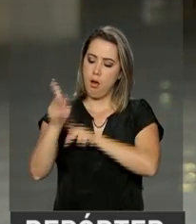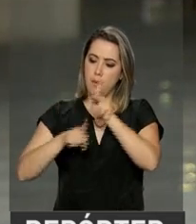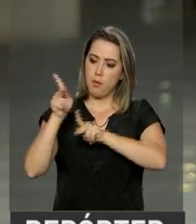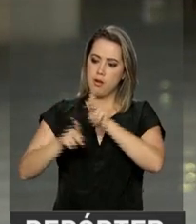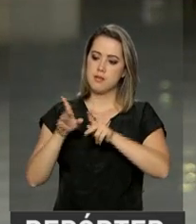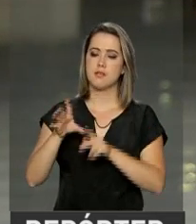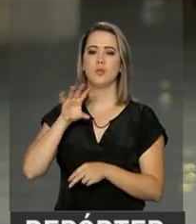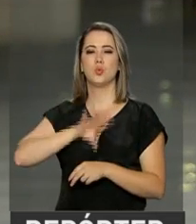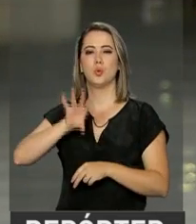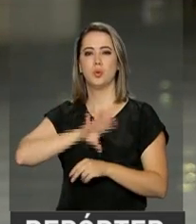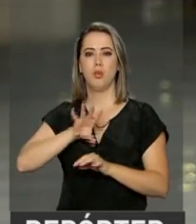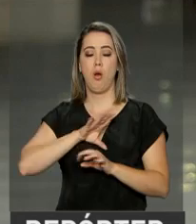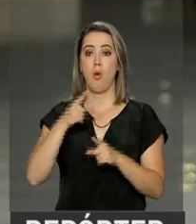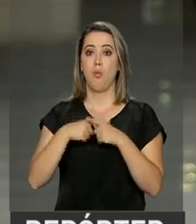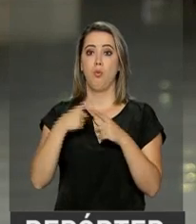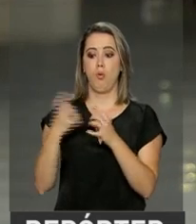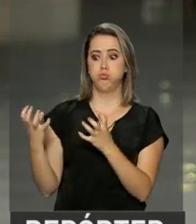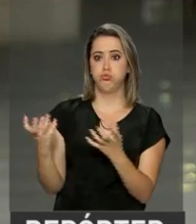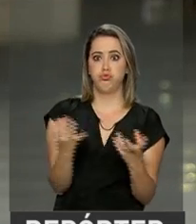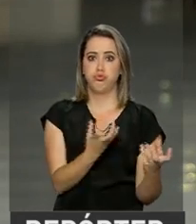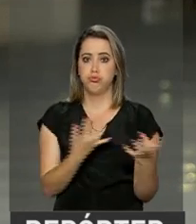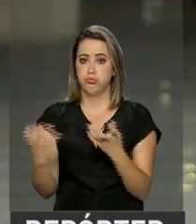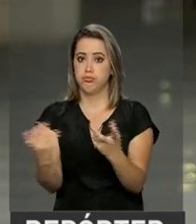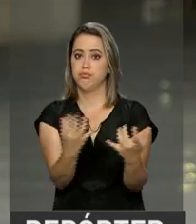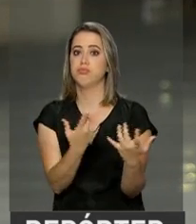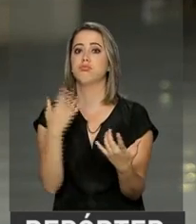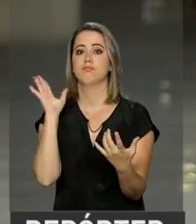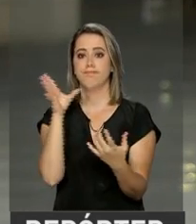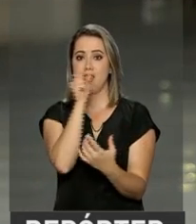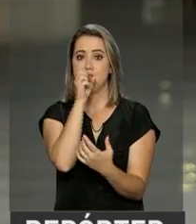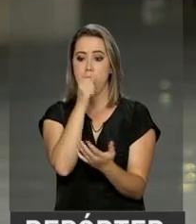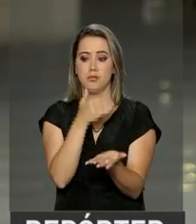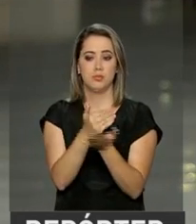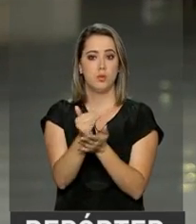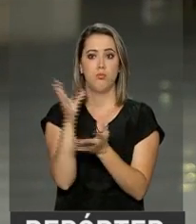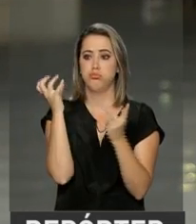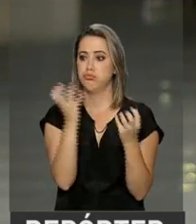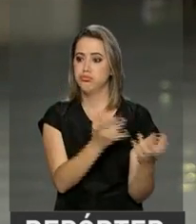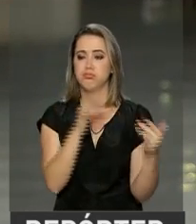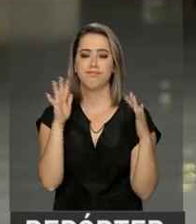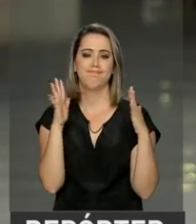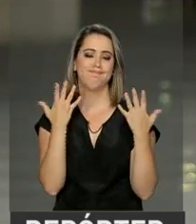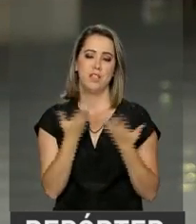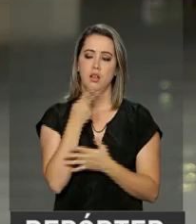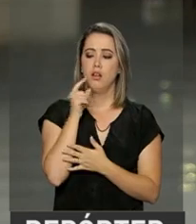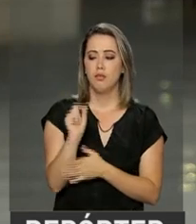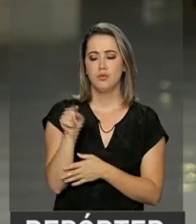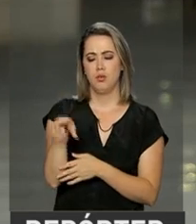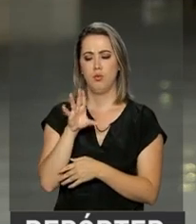português pelos incêndios que castigam o país desde o último sábado o presidente brasileiro disse ao